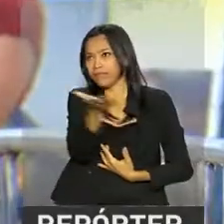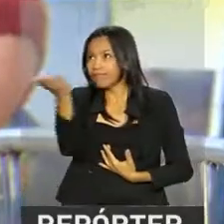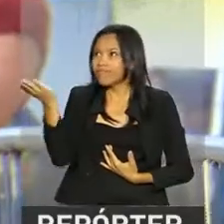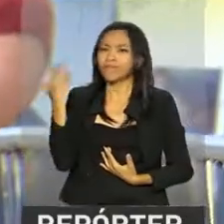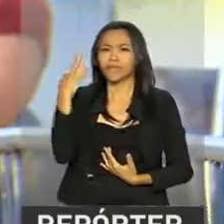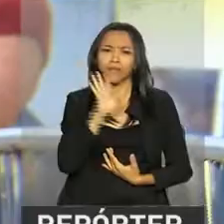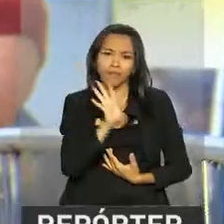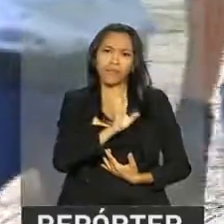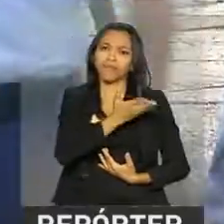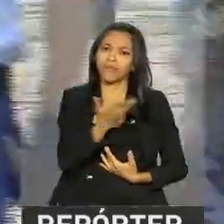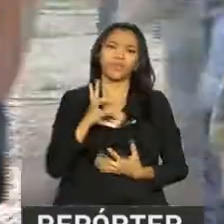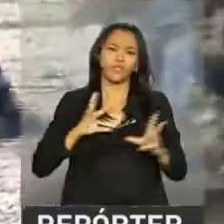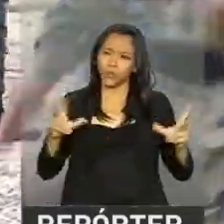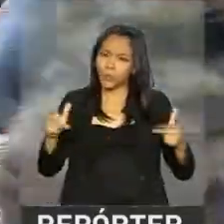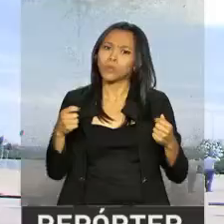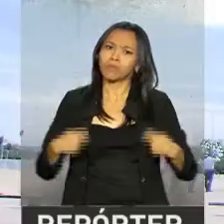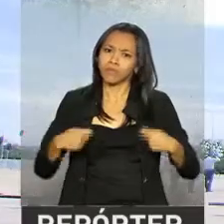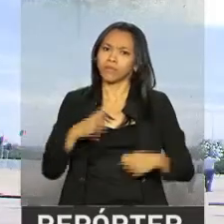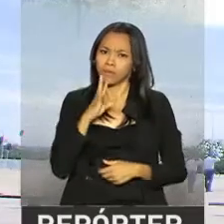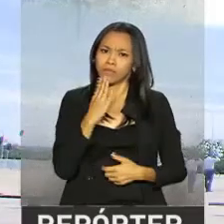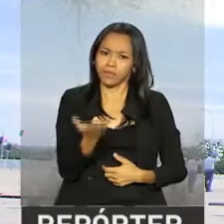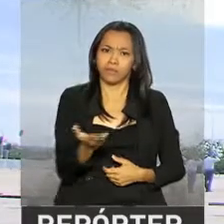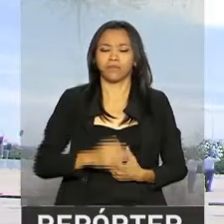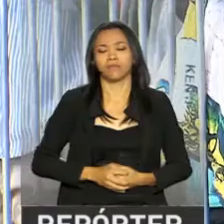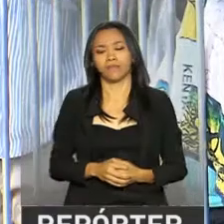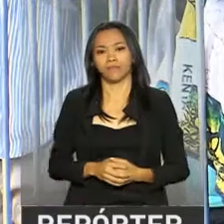eu acho que todos os brasileiros deveriam conhecer esse evento.